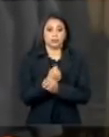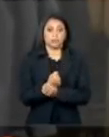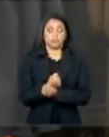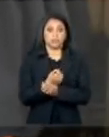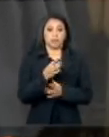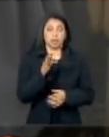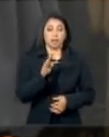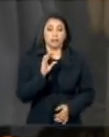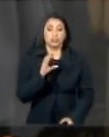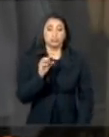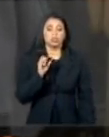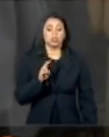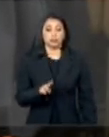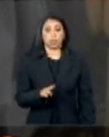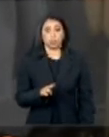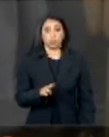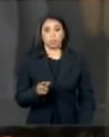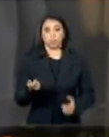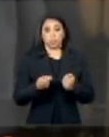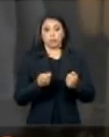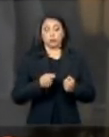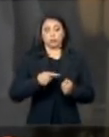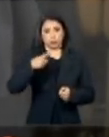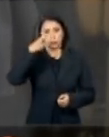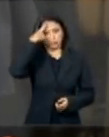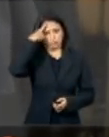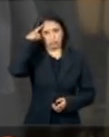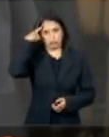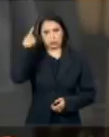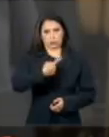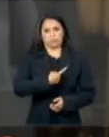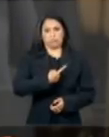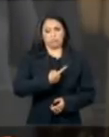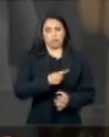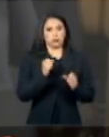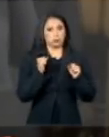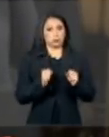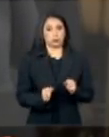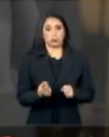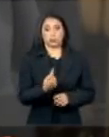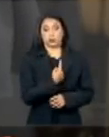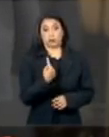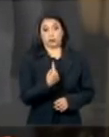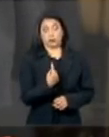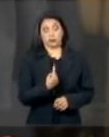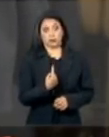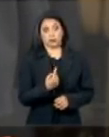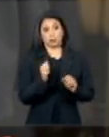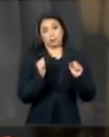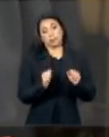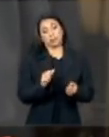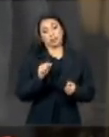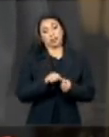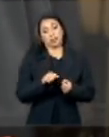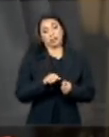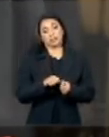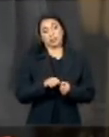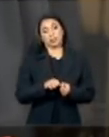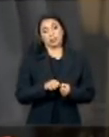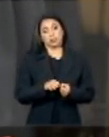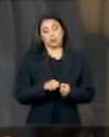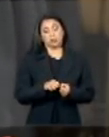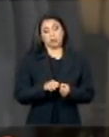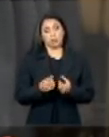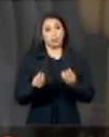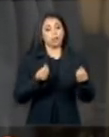o controle autocrático o poder por si pois ele poderia ao bel prazer de terminar como as